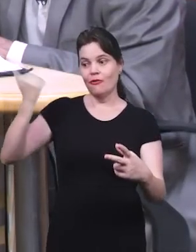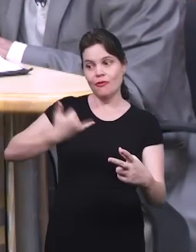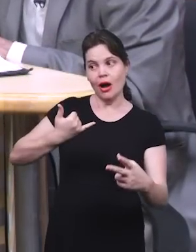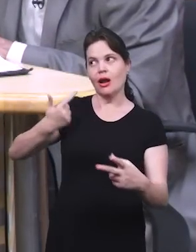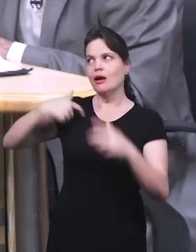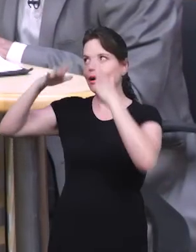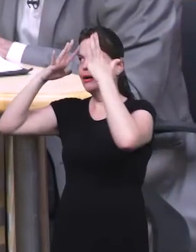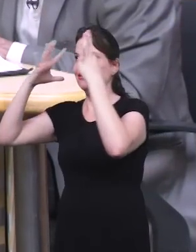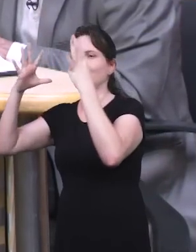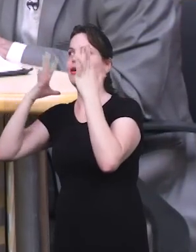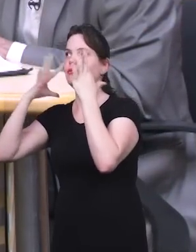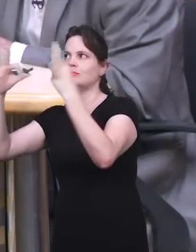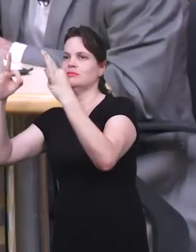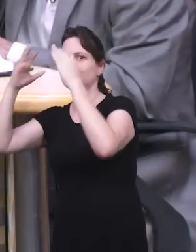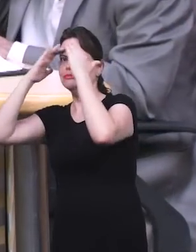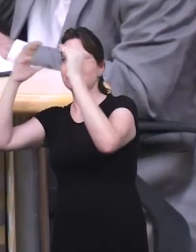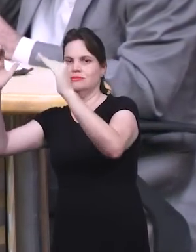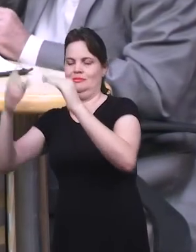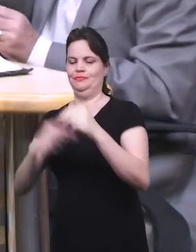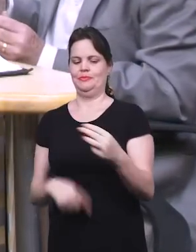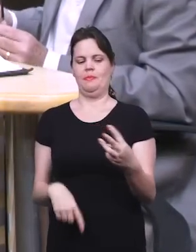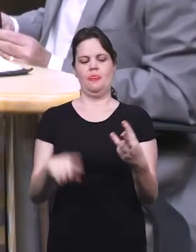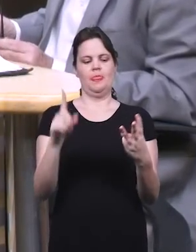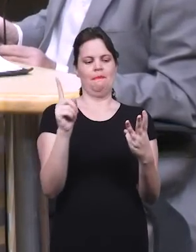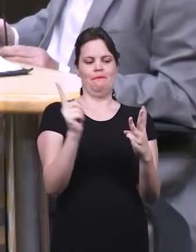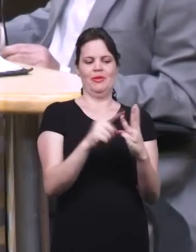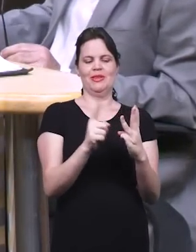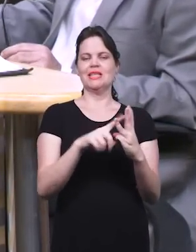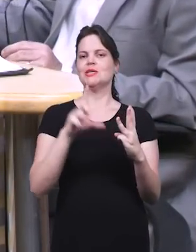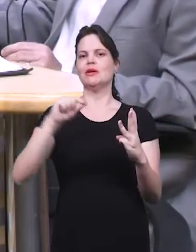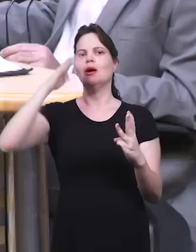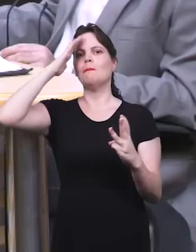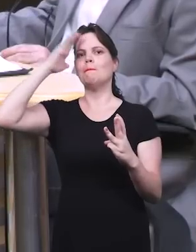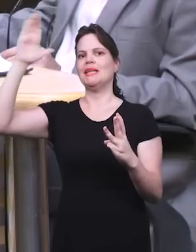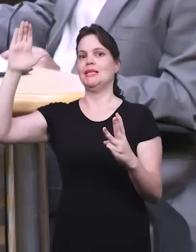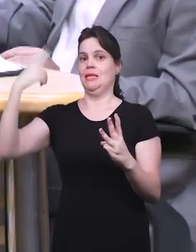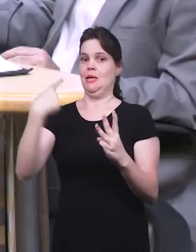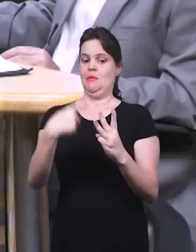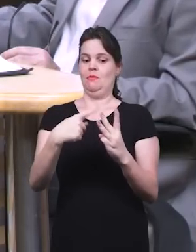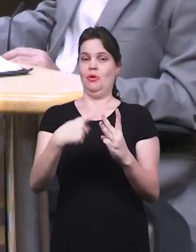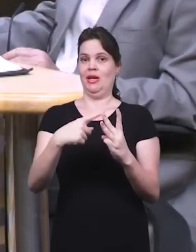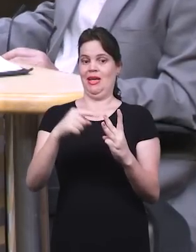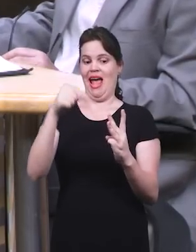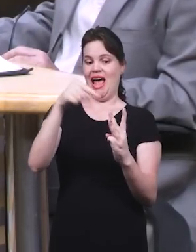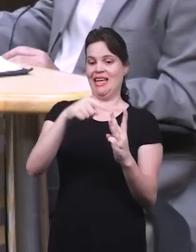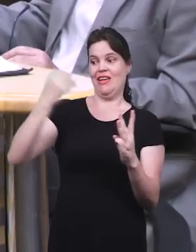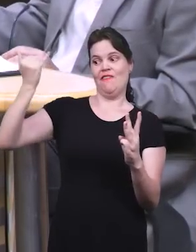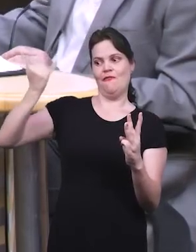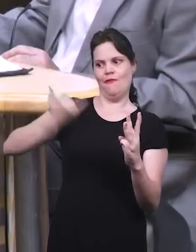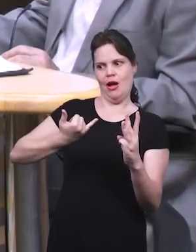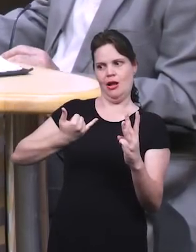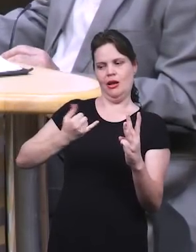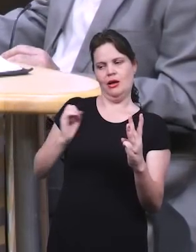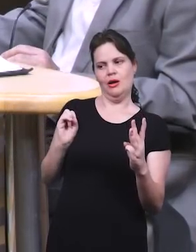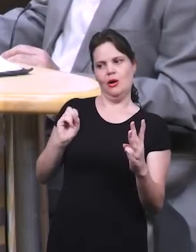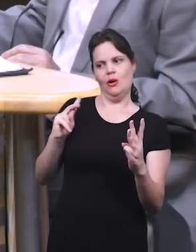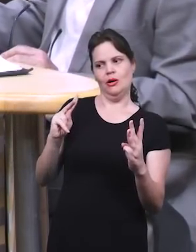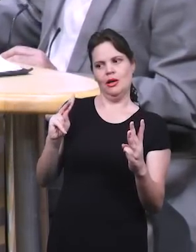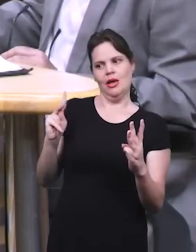ouvido para ouvir. O terceiro é obedecer, porque no momento que você ouve, o Senhor